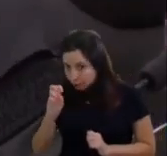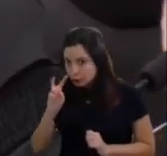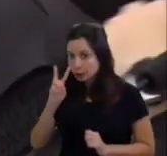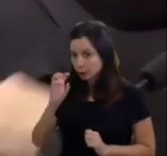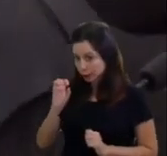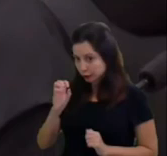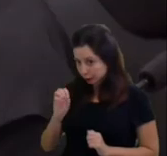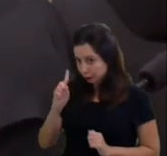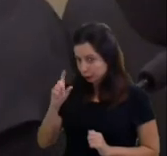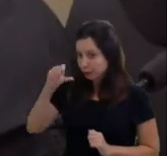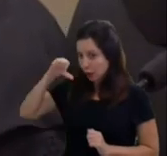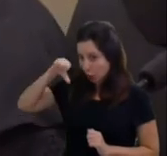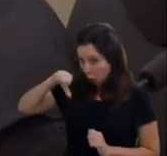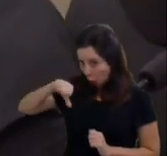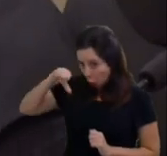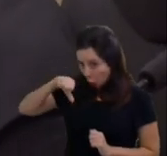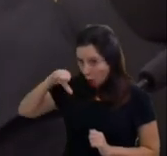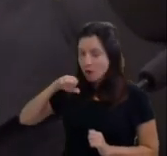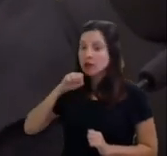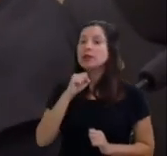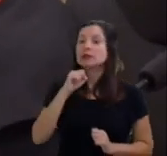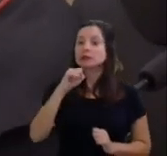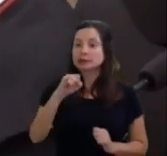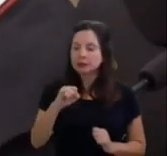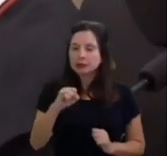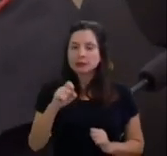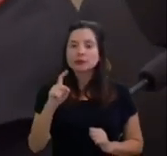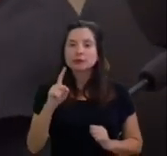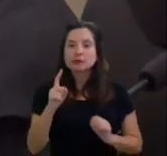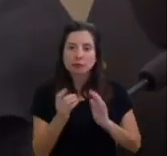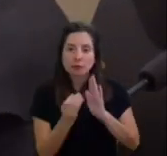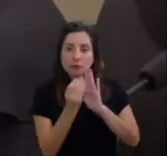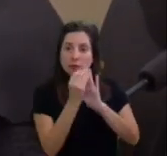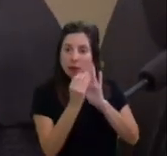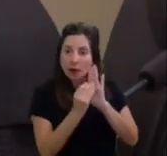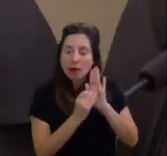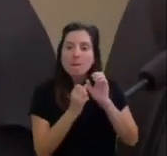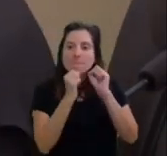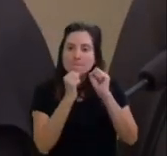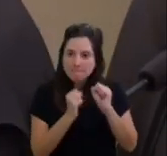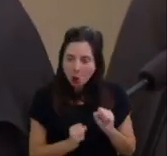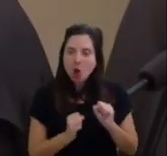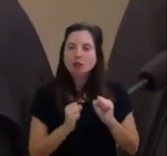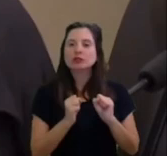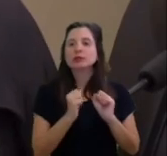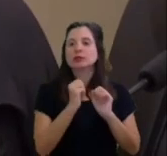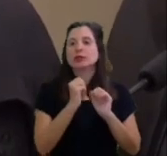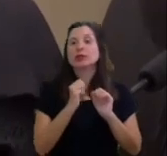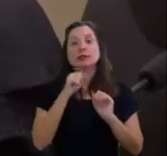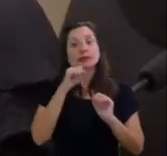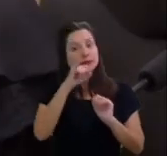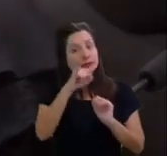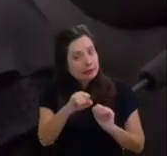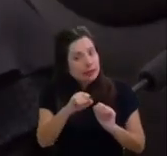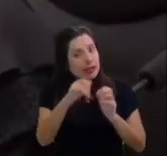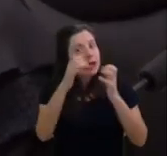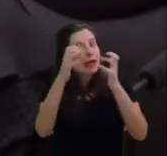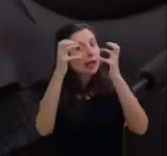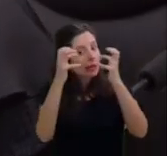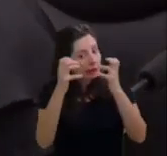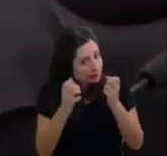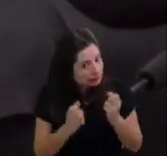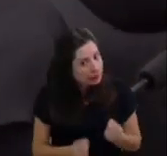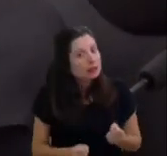realização de gastos, conquanto não esteja de antemão condenada, pode ser coibida, sempre que assuma dimensões